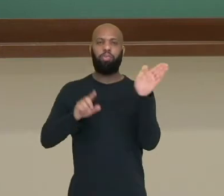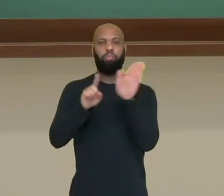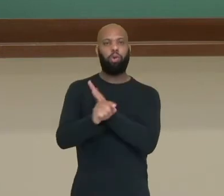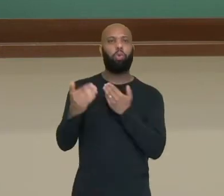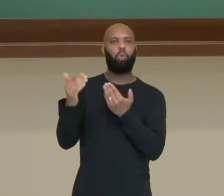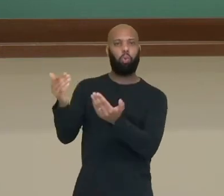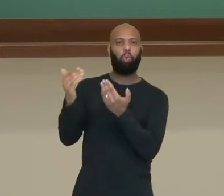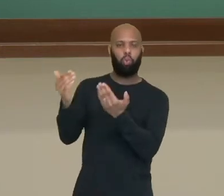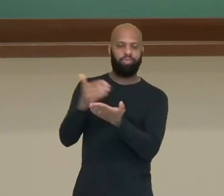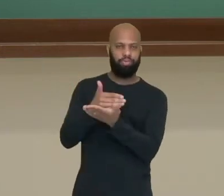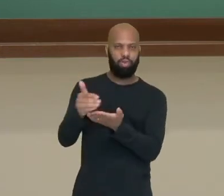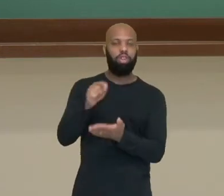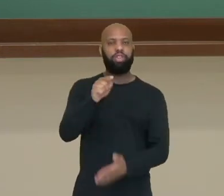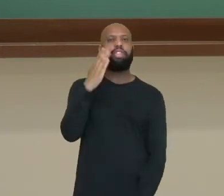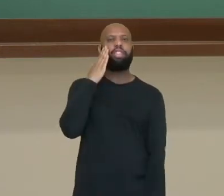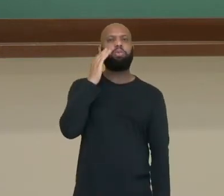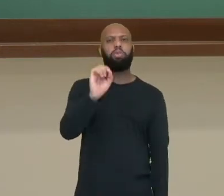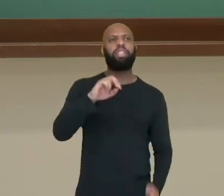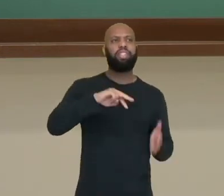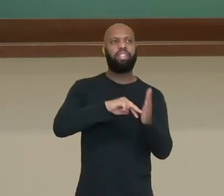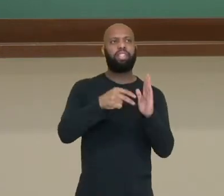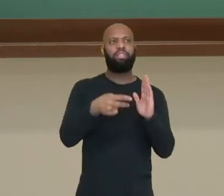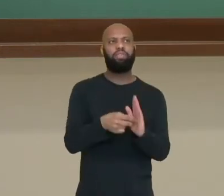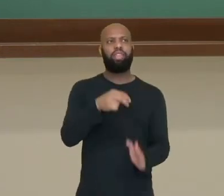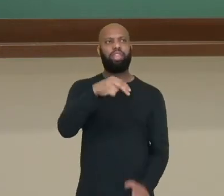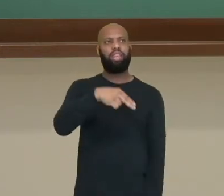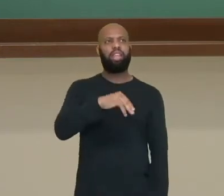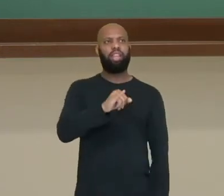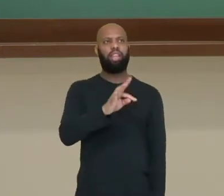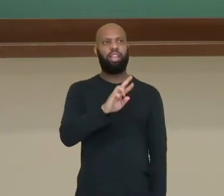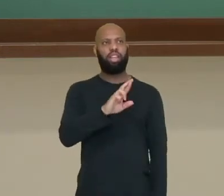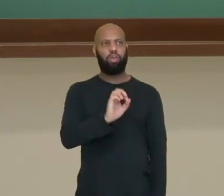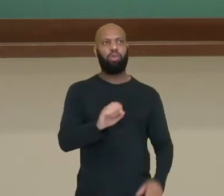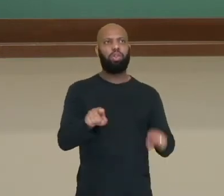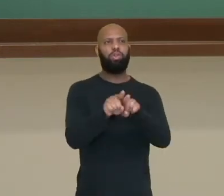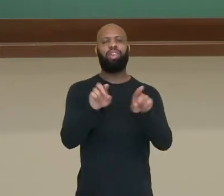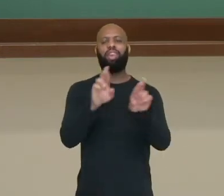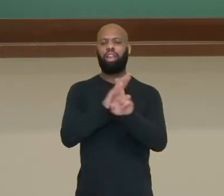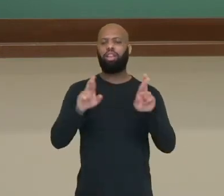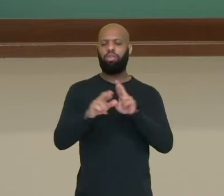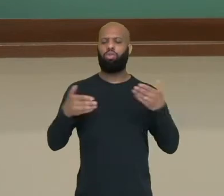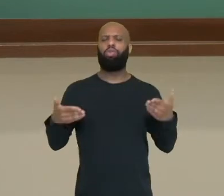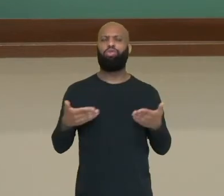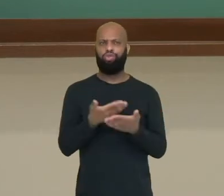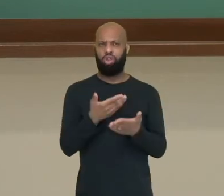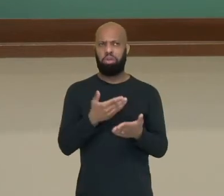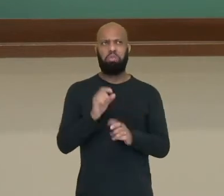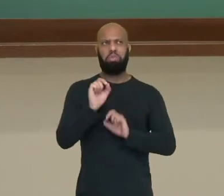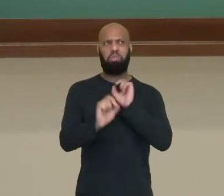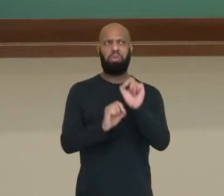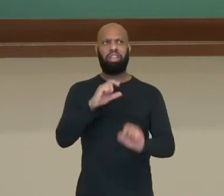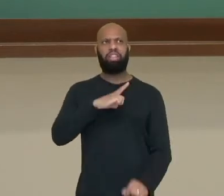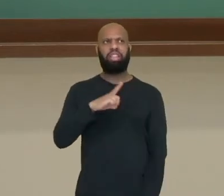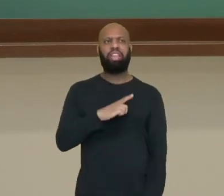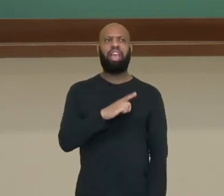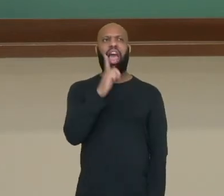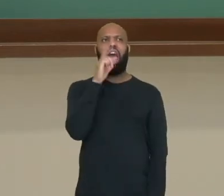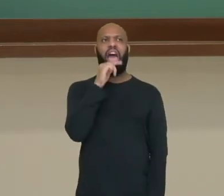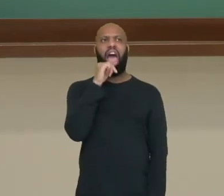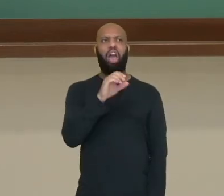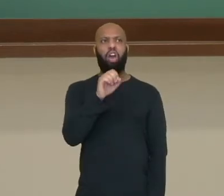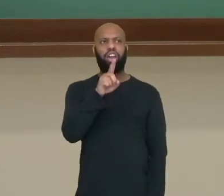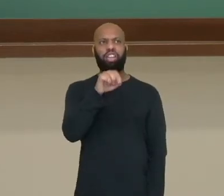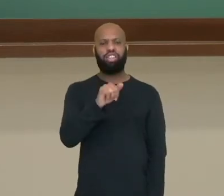da aula? Você sabe o que é nitro e a relação desse composto com essa aula? O que é água oxigenada? Para que